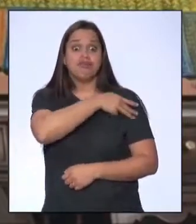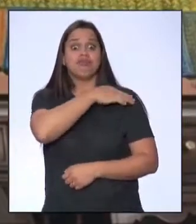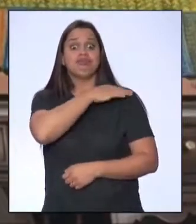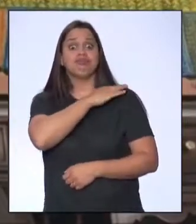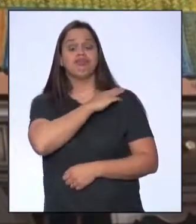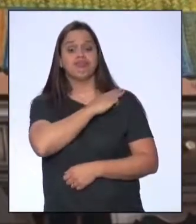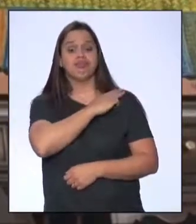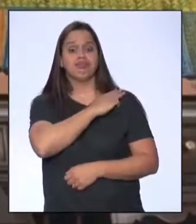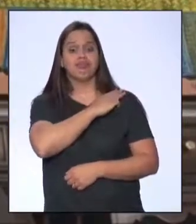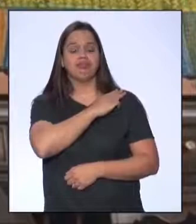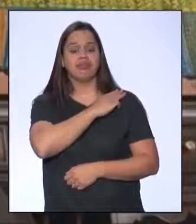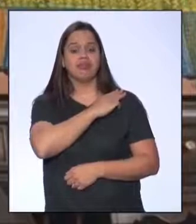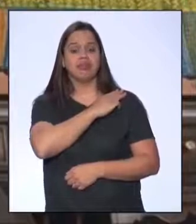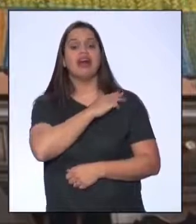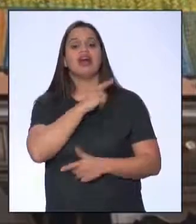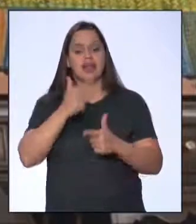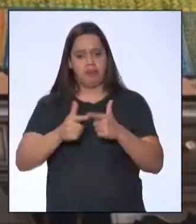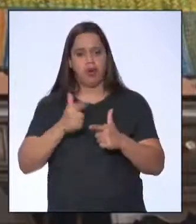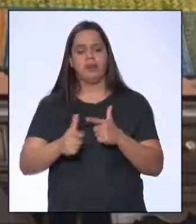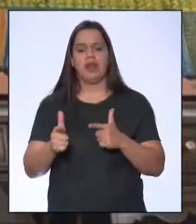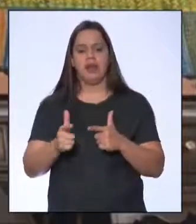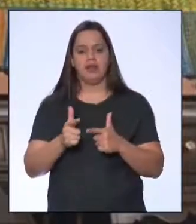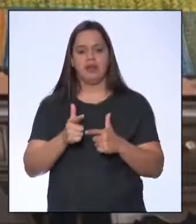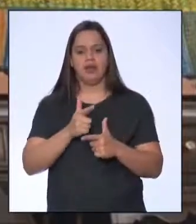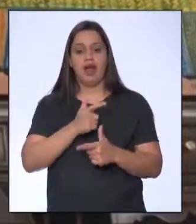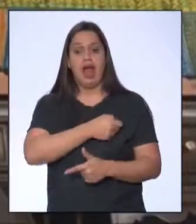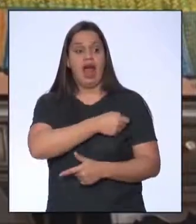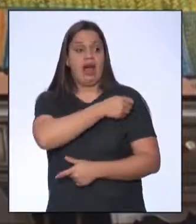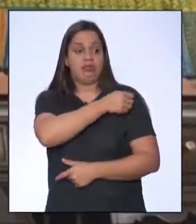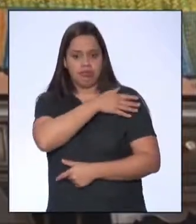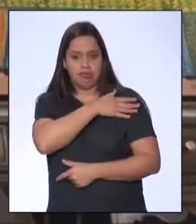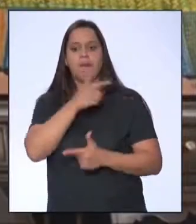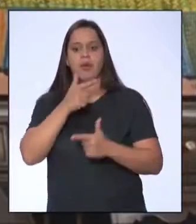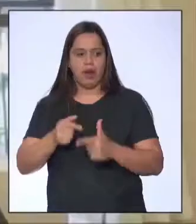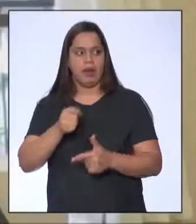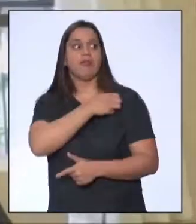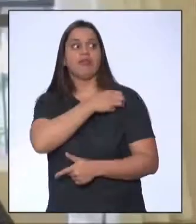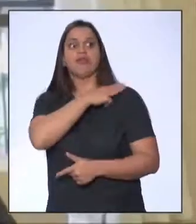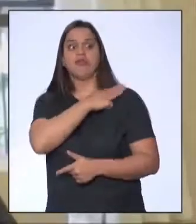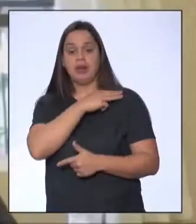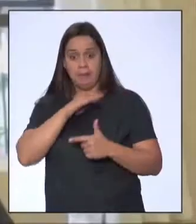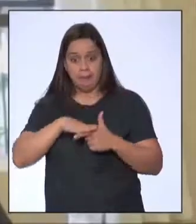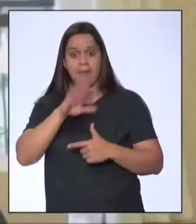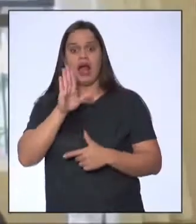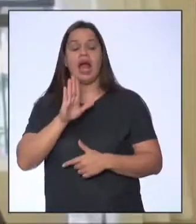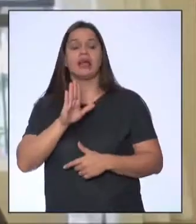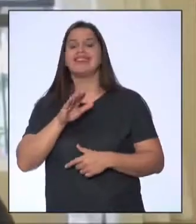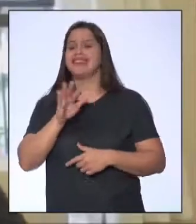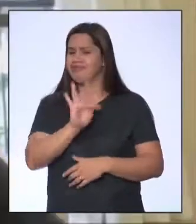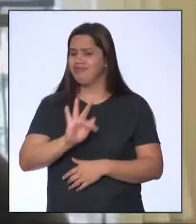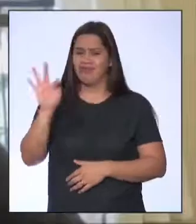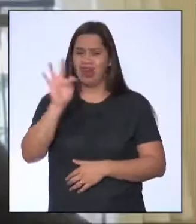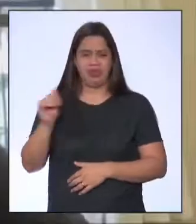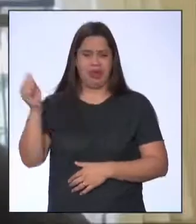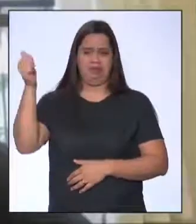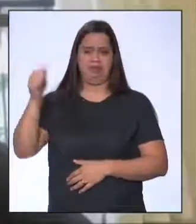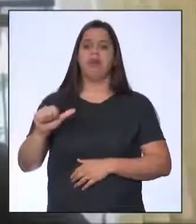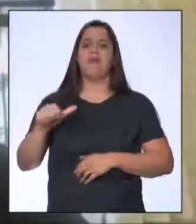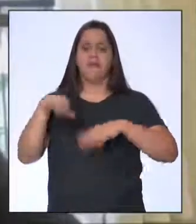e mais ainda no ensino médio e mais ainda na universidade. Então, a ideia